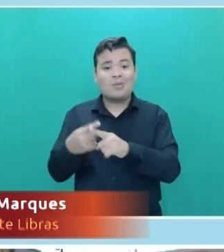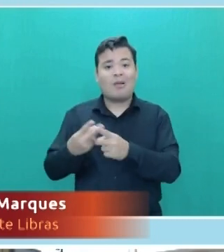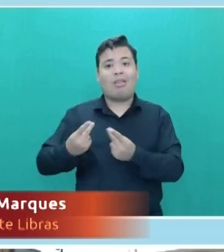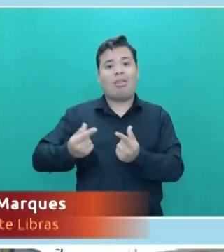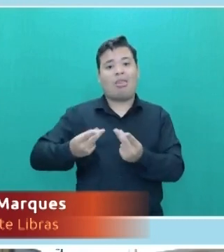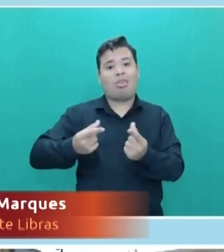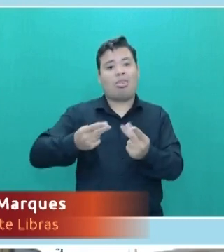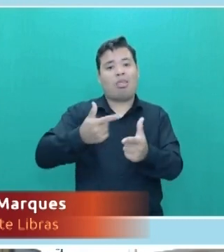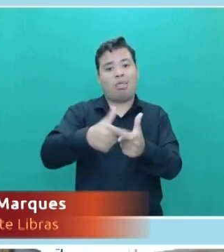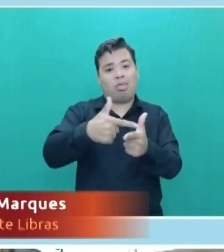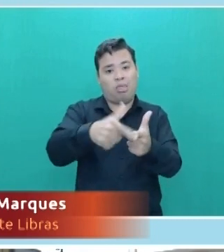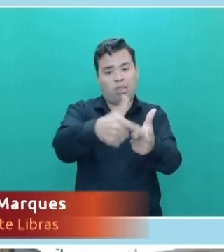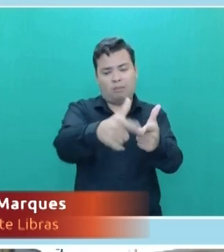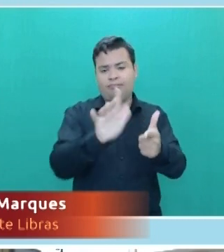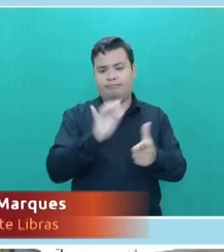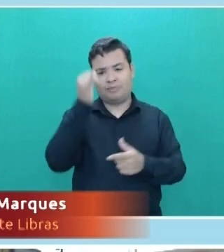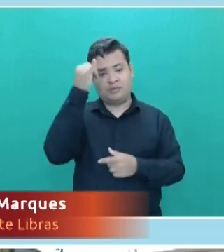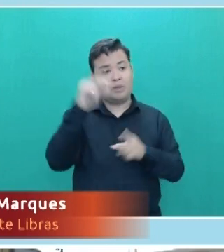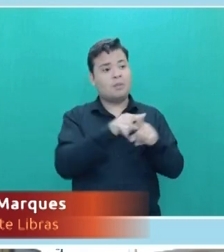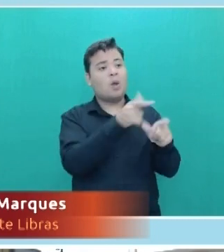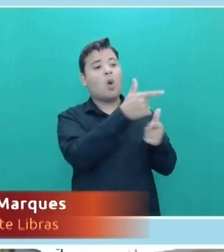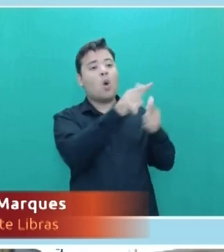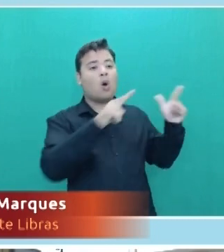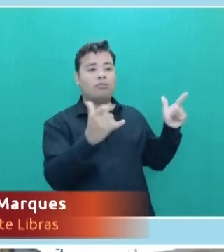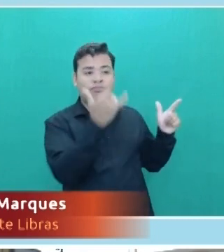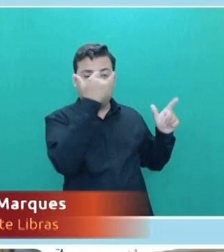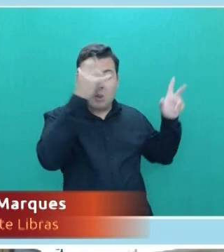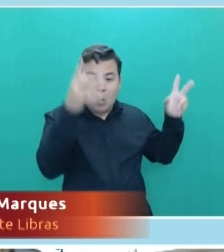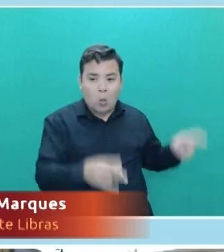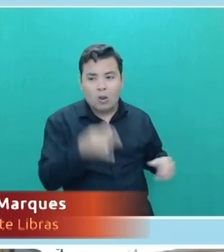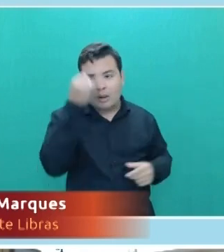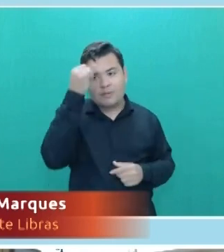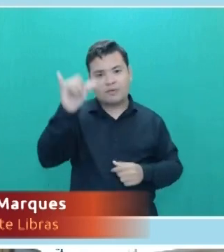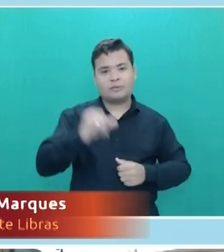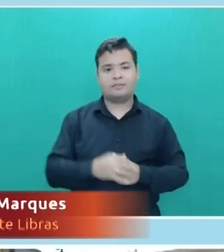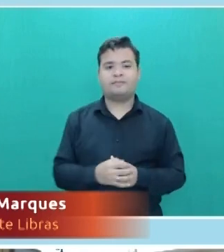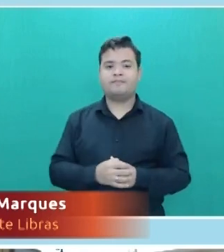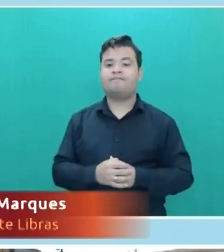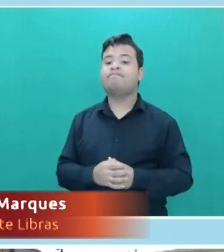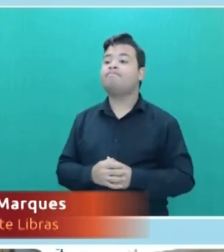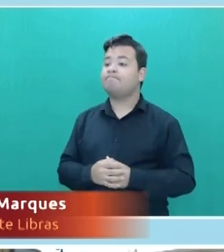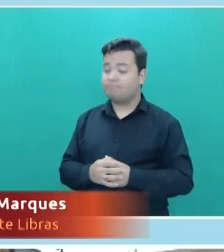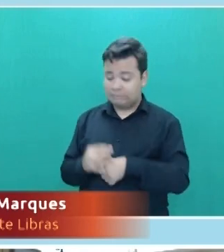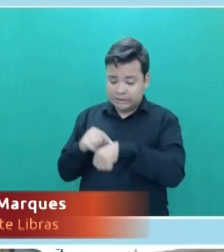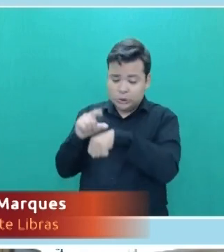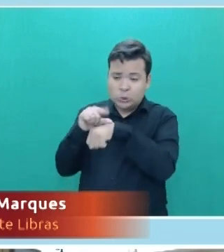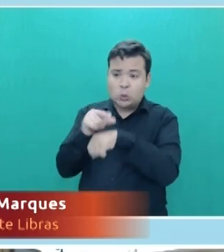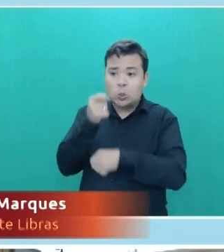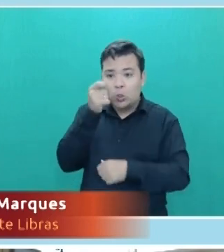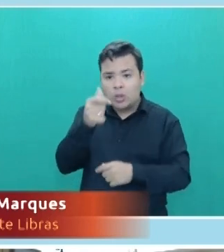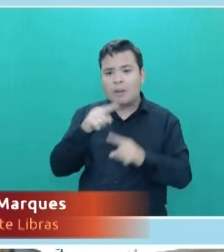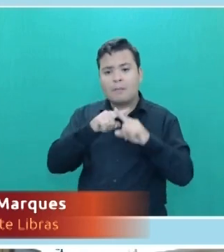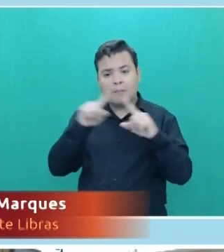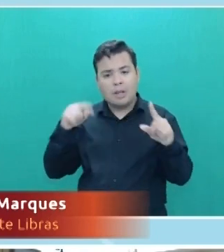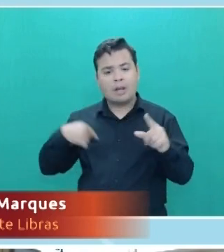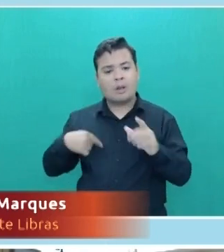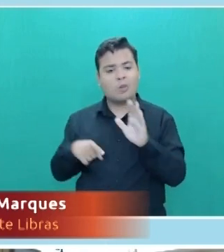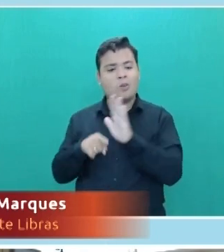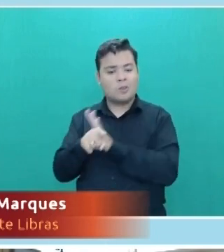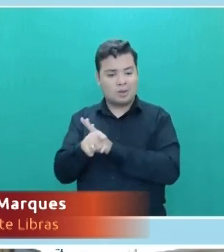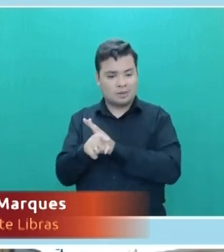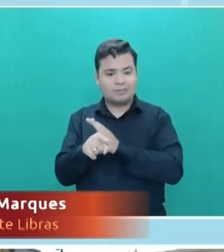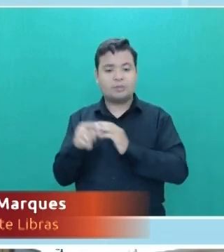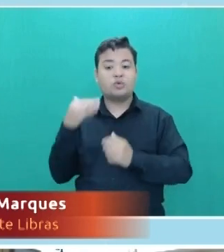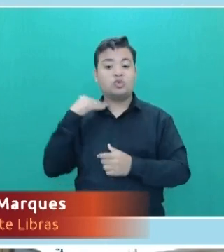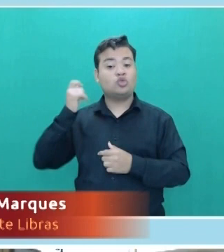perpetuem com outros trabalhadores. Bom, a gente está quase chegando ao final, mas eu ainda vou direcionar uma pergunta para o juiz Túlio